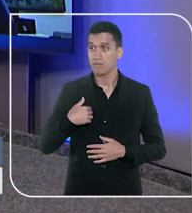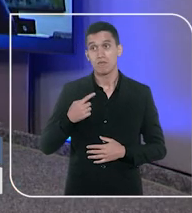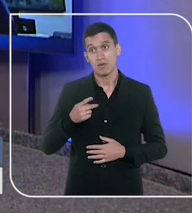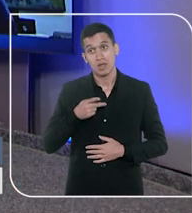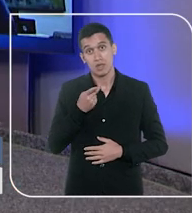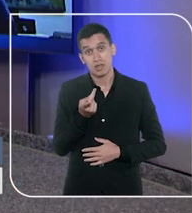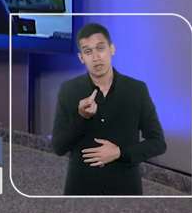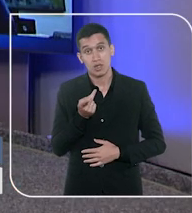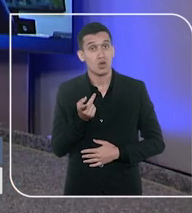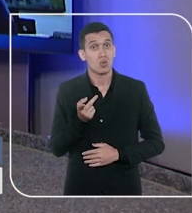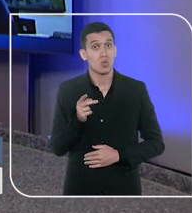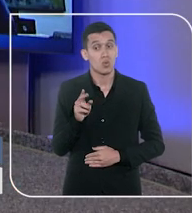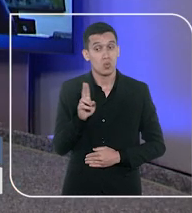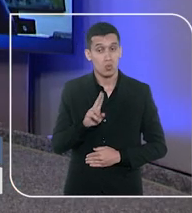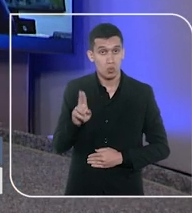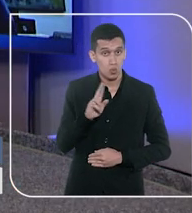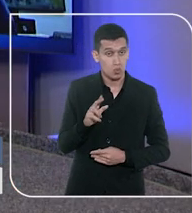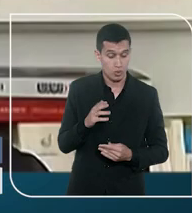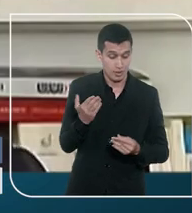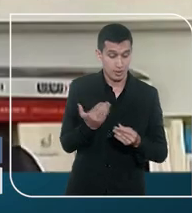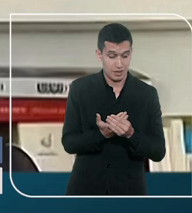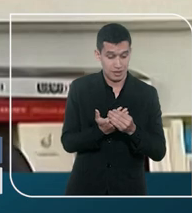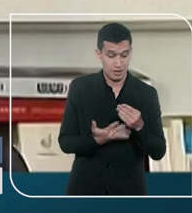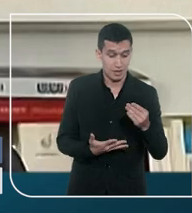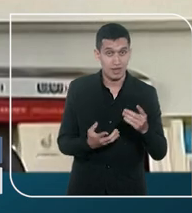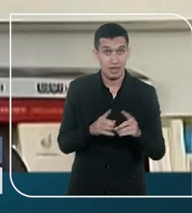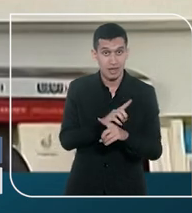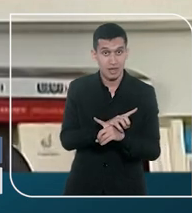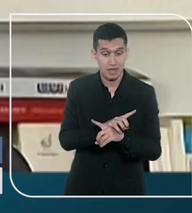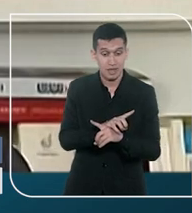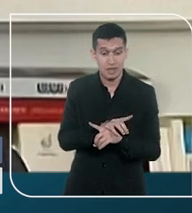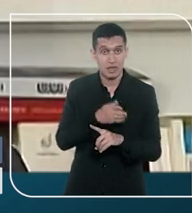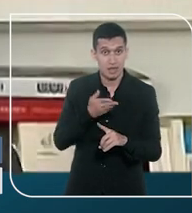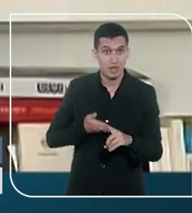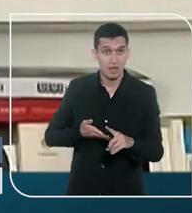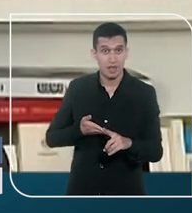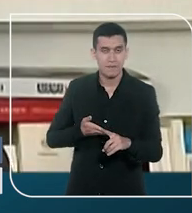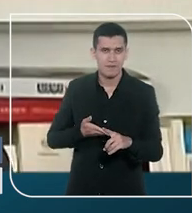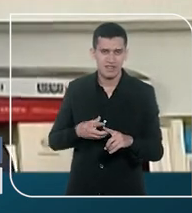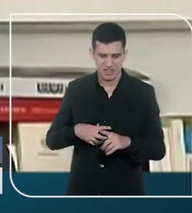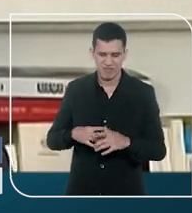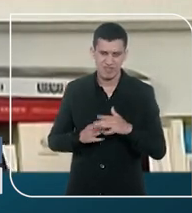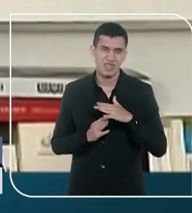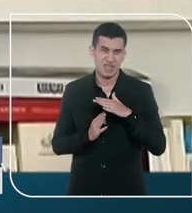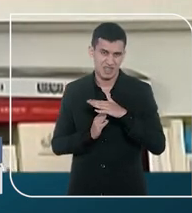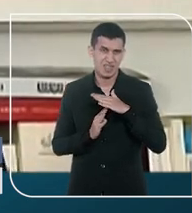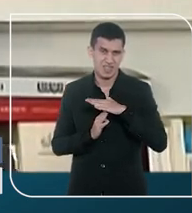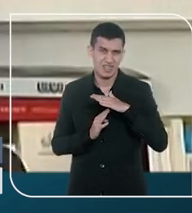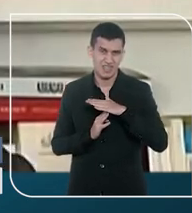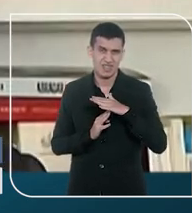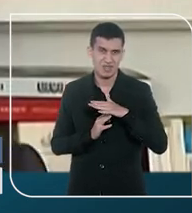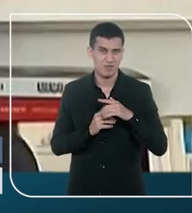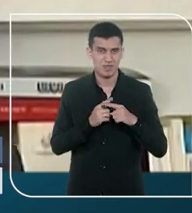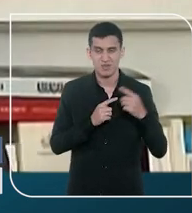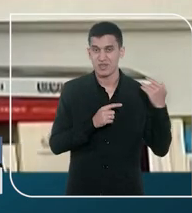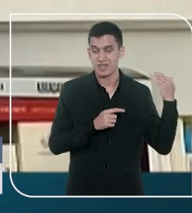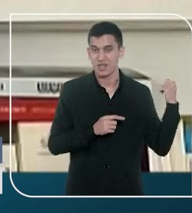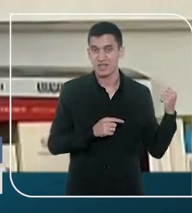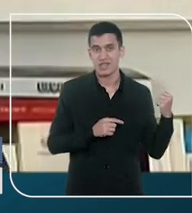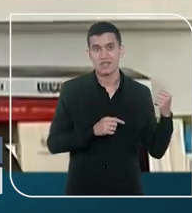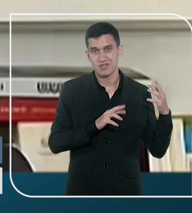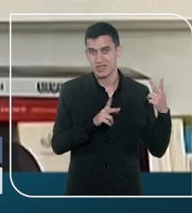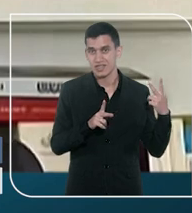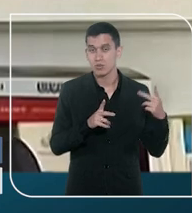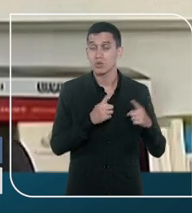dizer que o uso dos embargos de divergência ele acaba sendo mais limitado do que ele era no passado. Por quê? Porque hoje nós temos